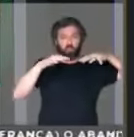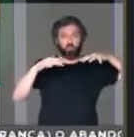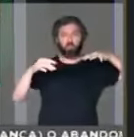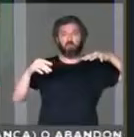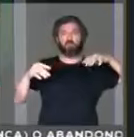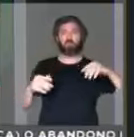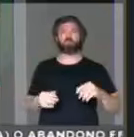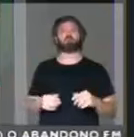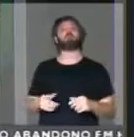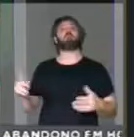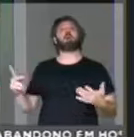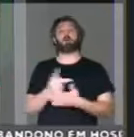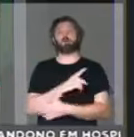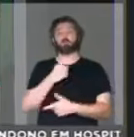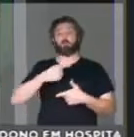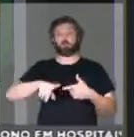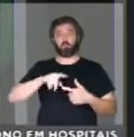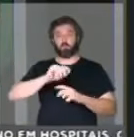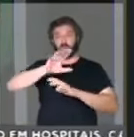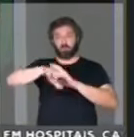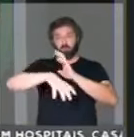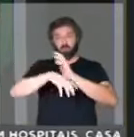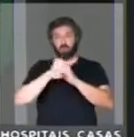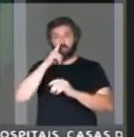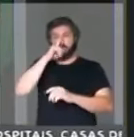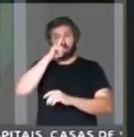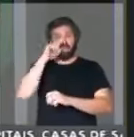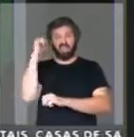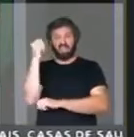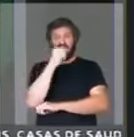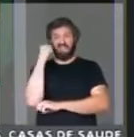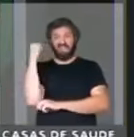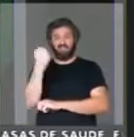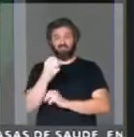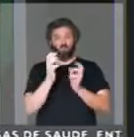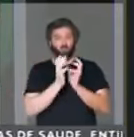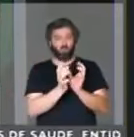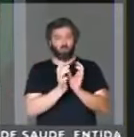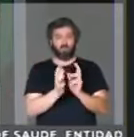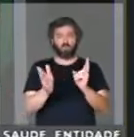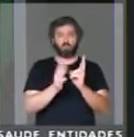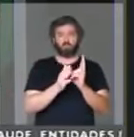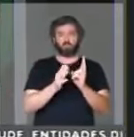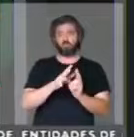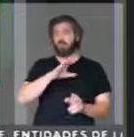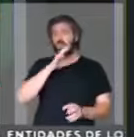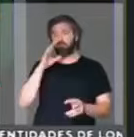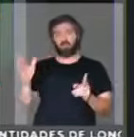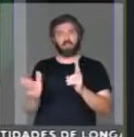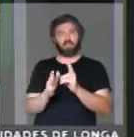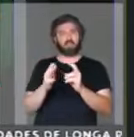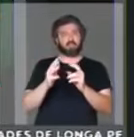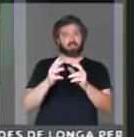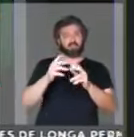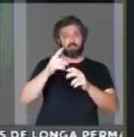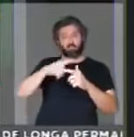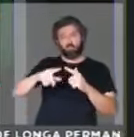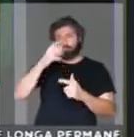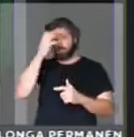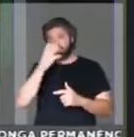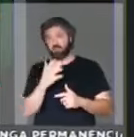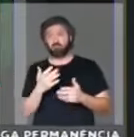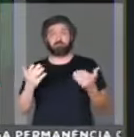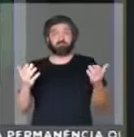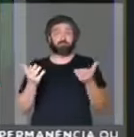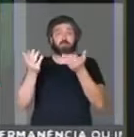de fumaça tivemos o problema ambiental agravado das nossas comunidades dos nossos animais pois bem é esse